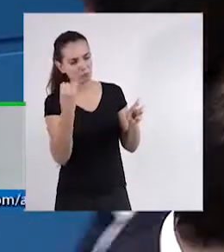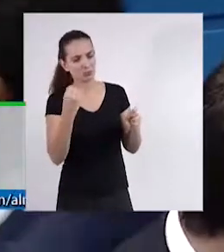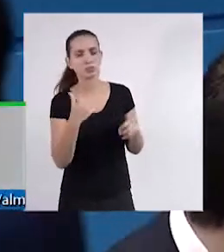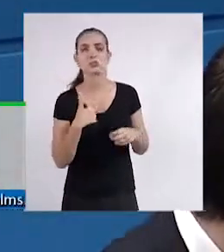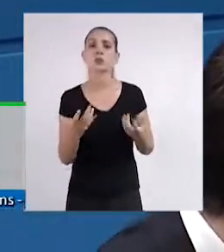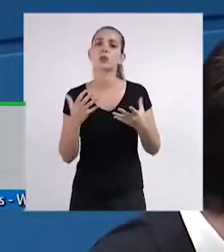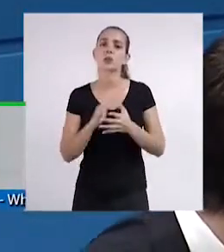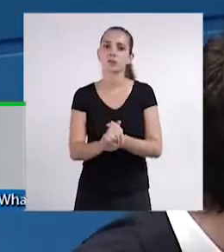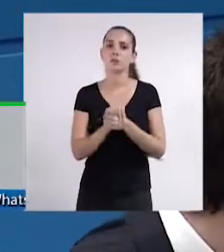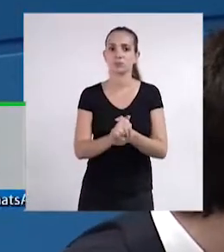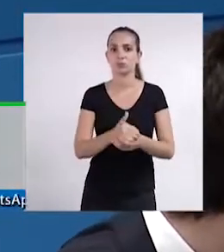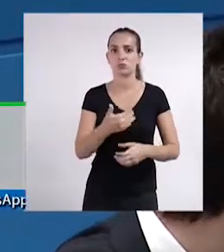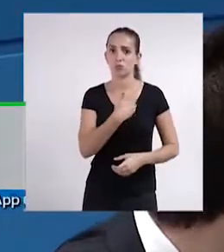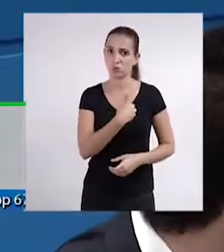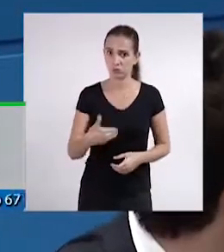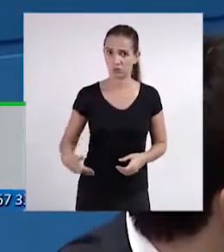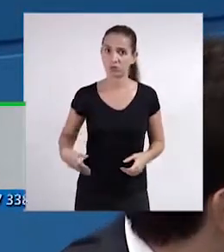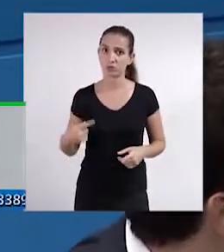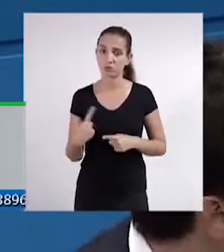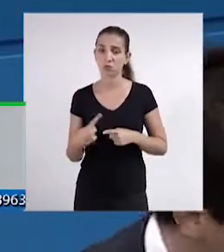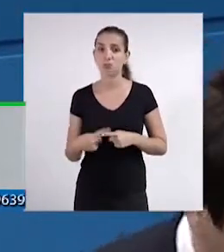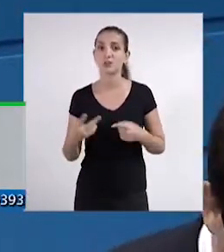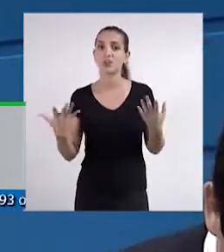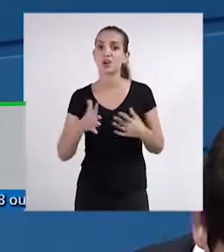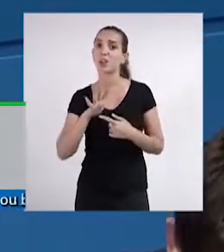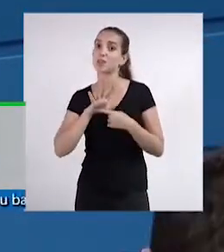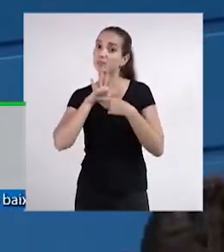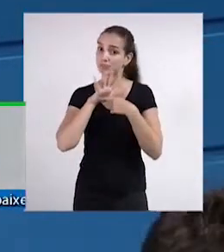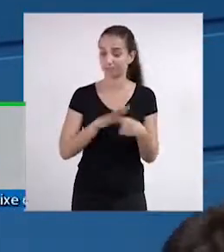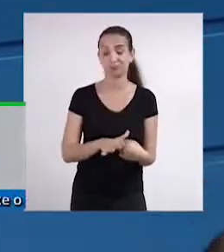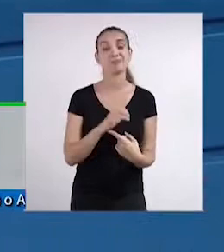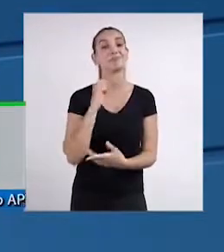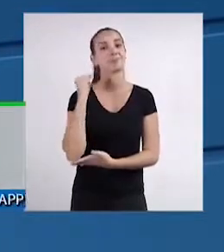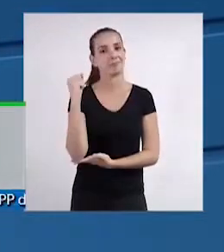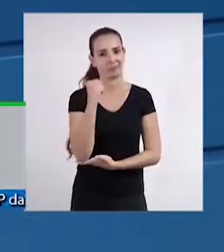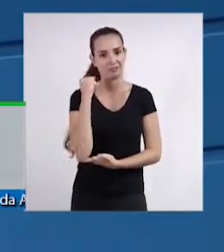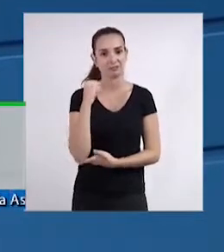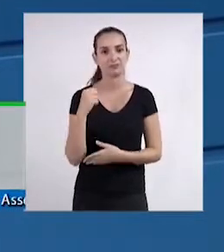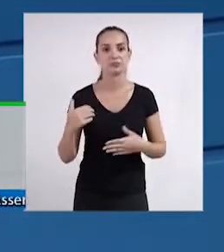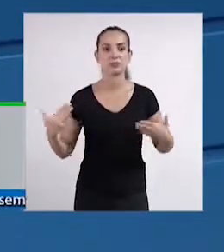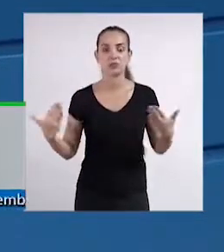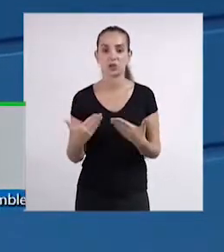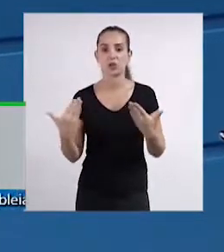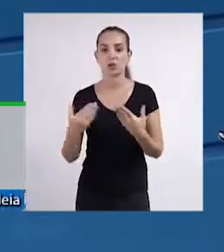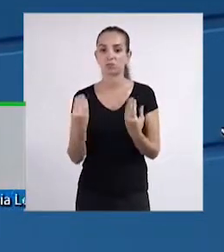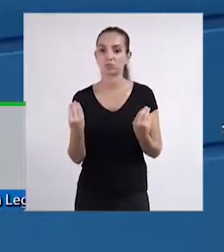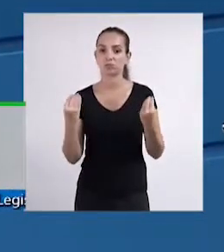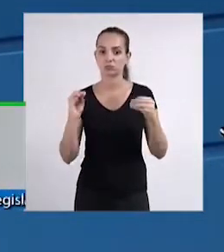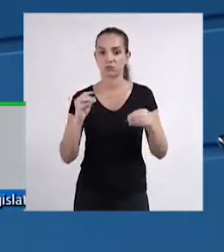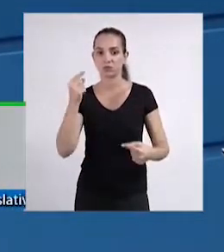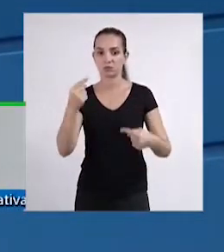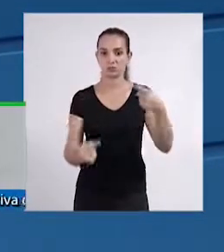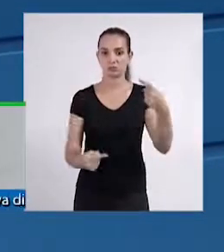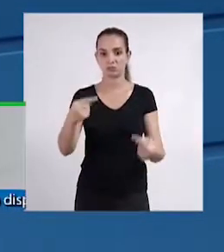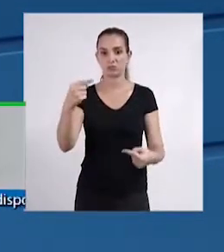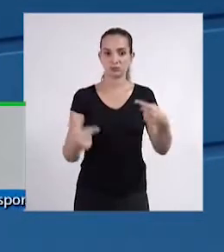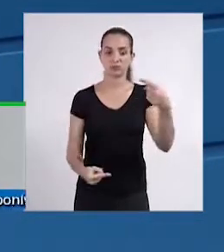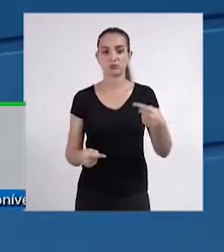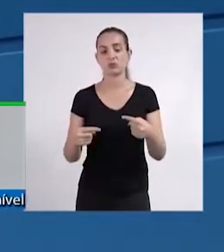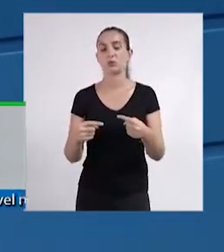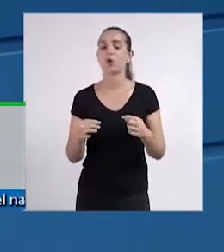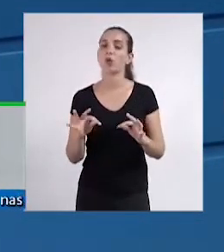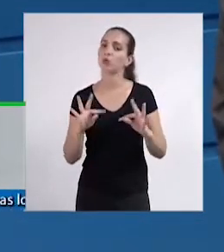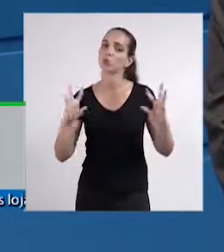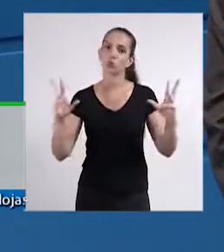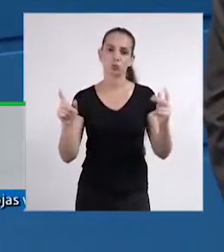Estado por colocar o dedo na ferida e trazer essa discussão a